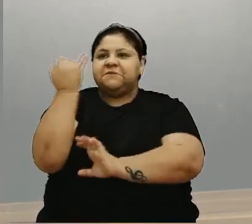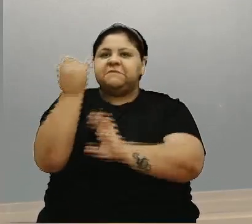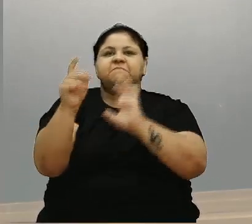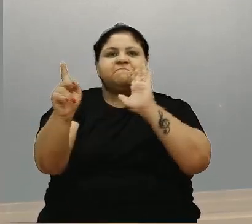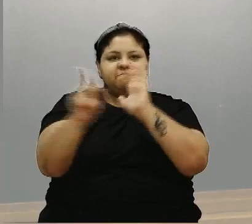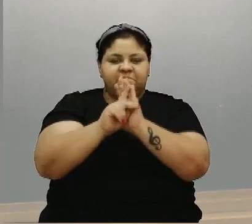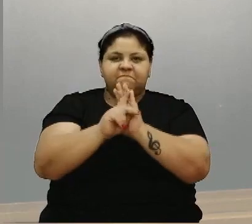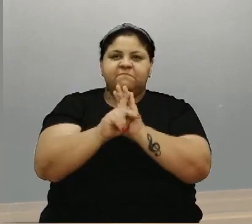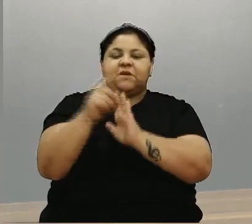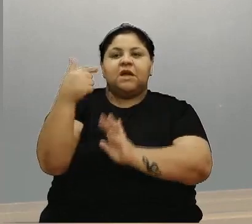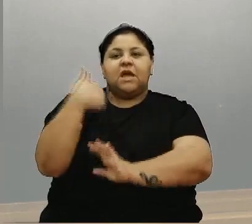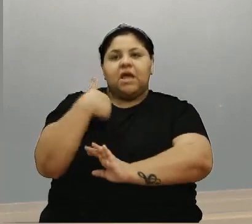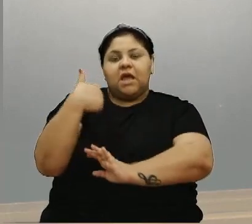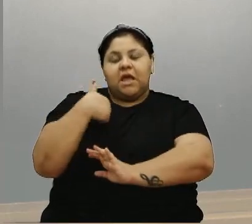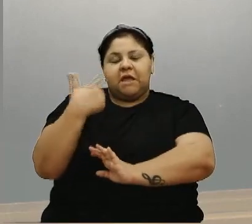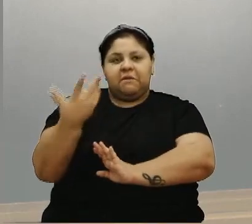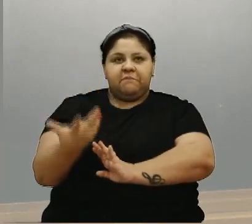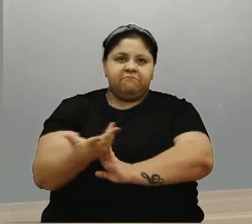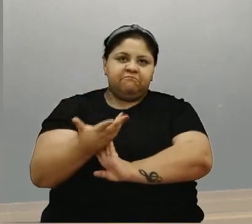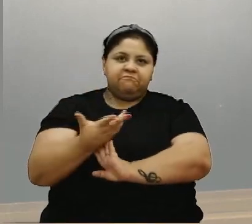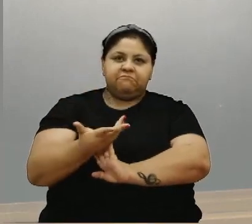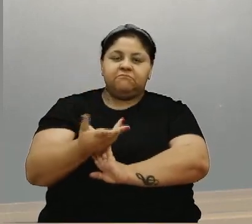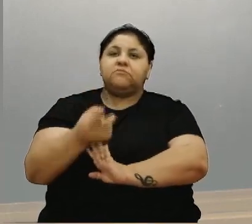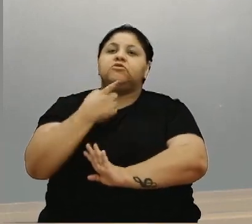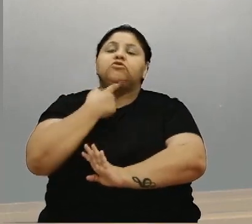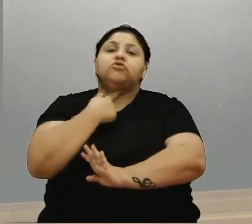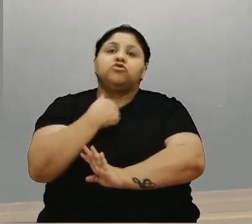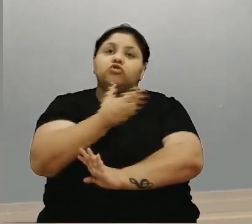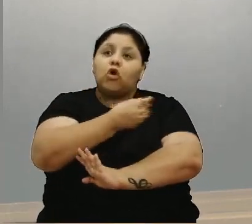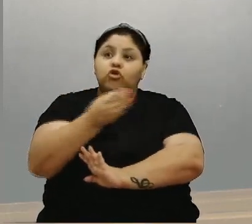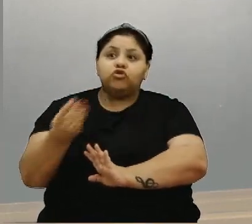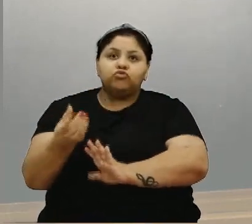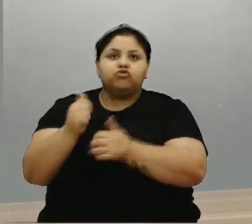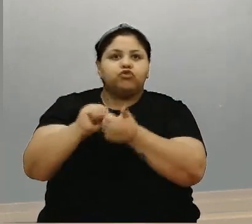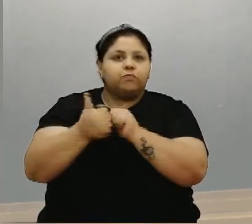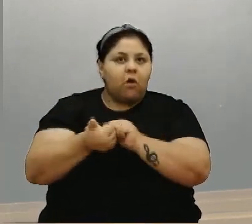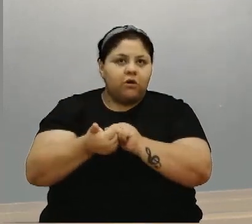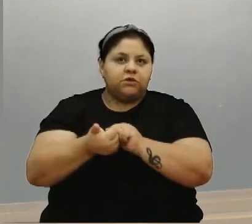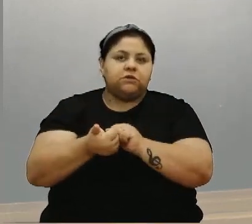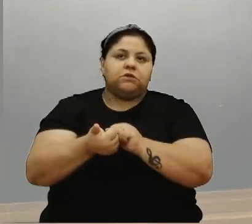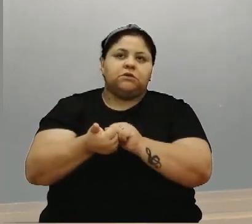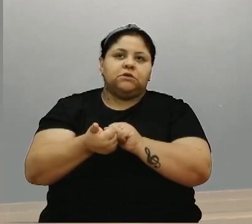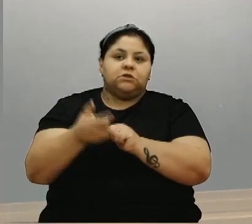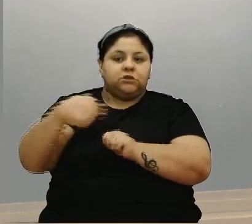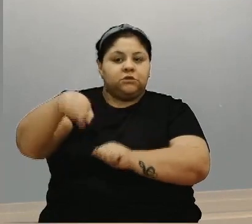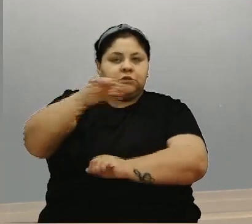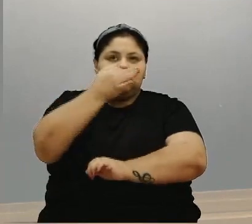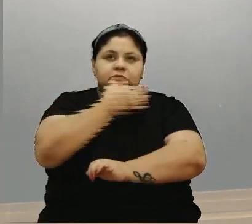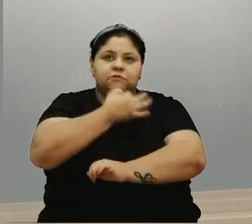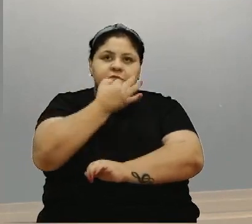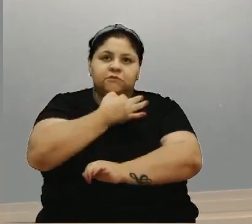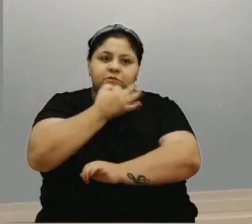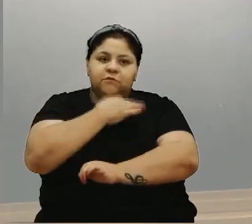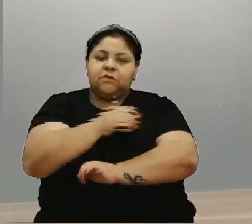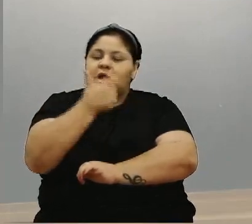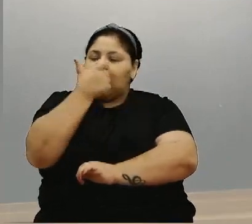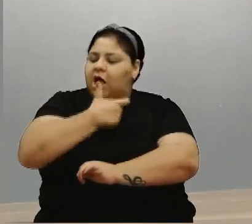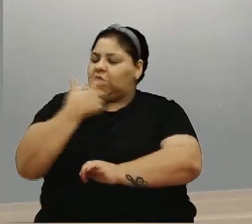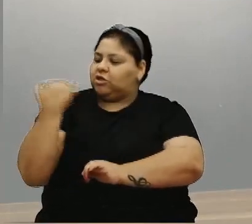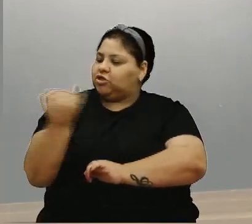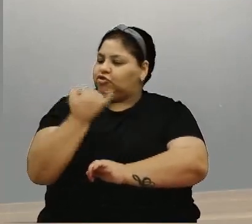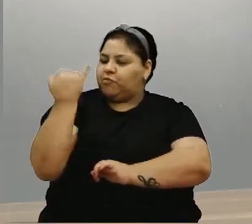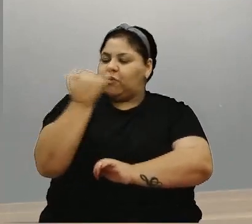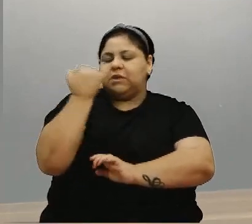projeto. Eu, particularmente, gosto muito de esporte da nossa cidade, acho fundamental